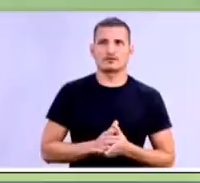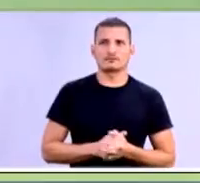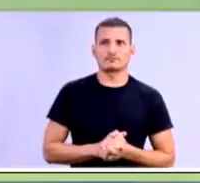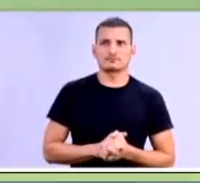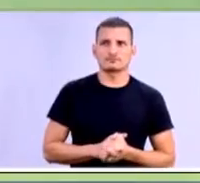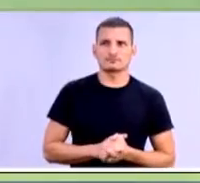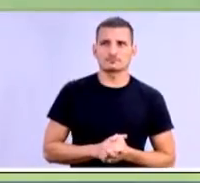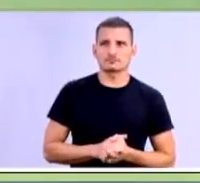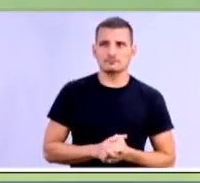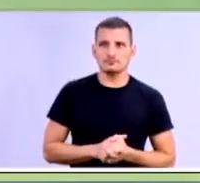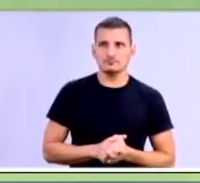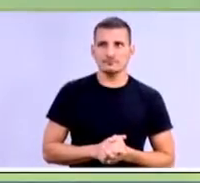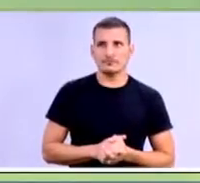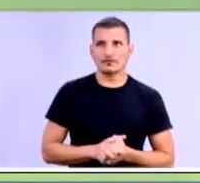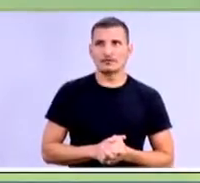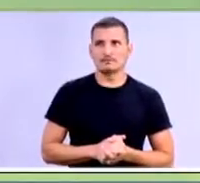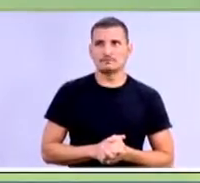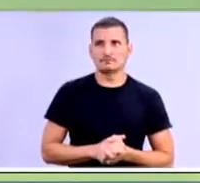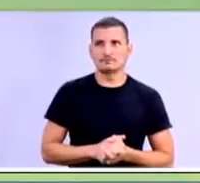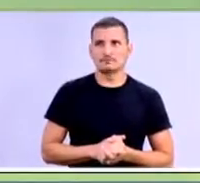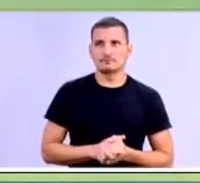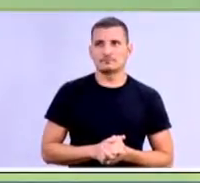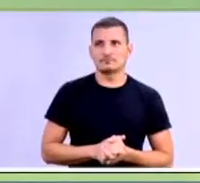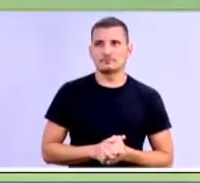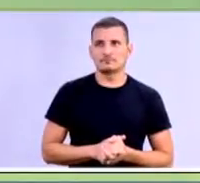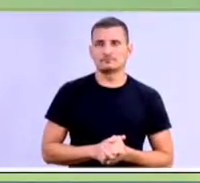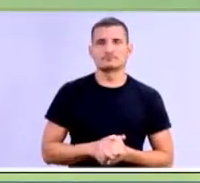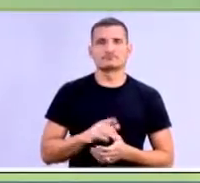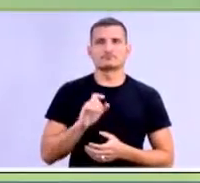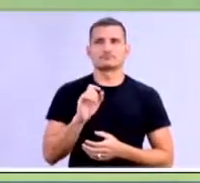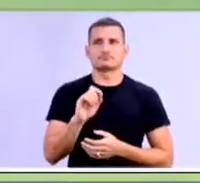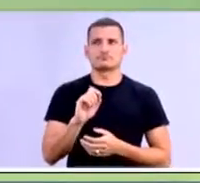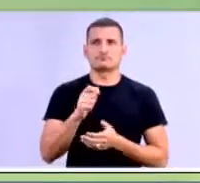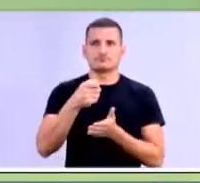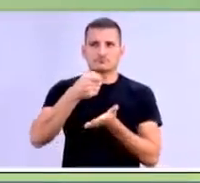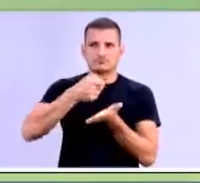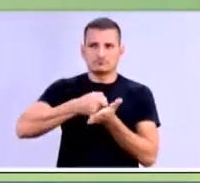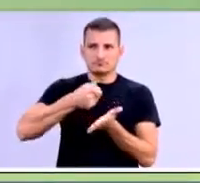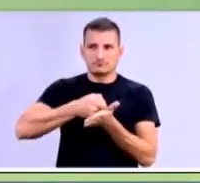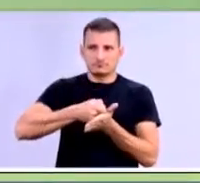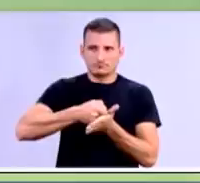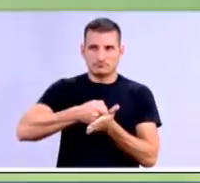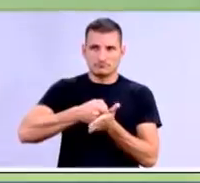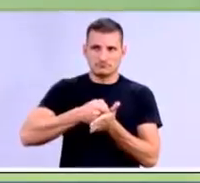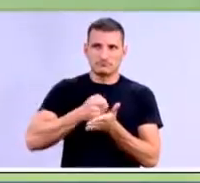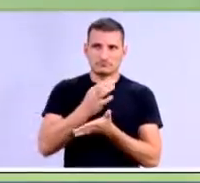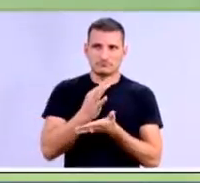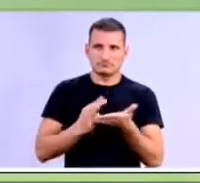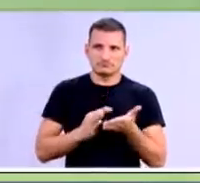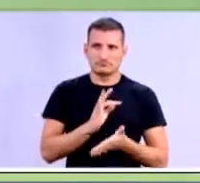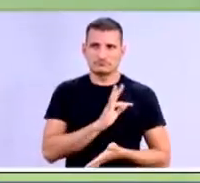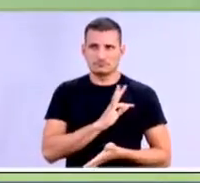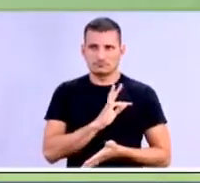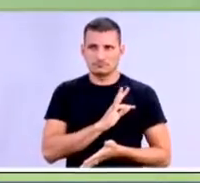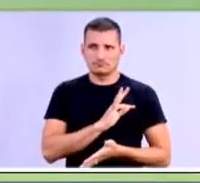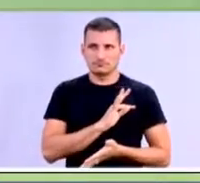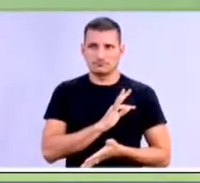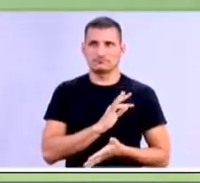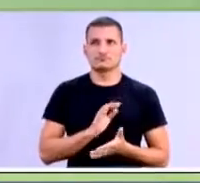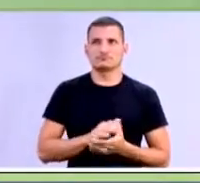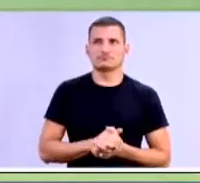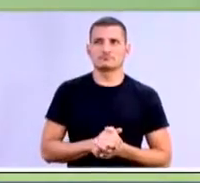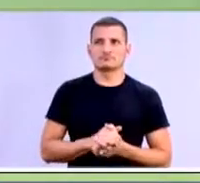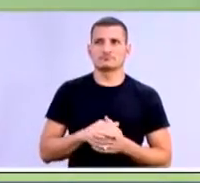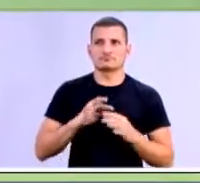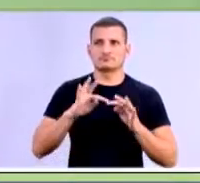questão. Vejamos, em relação ao que se afirma dos textos técnicos oficiais, todas